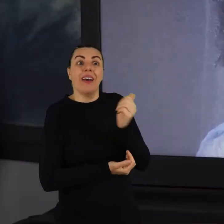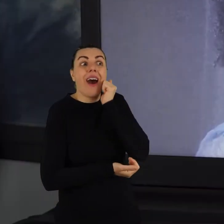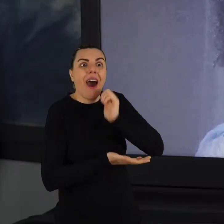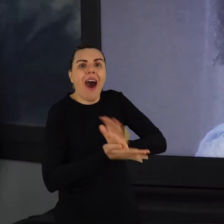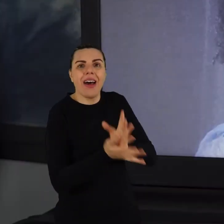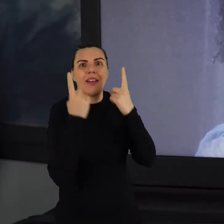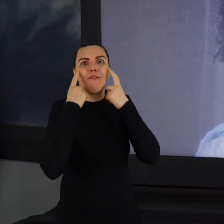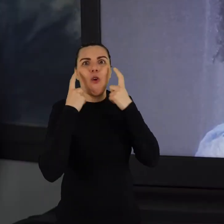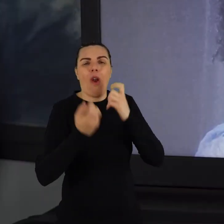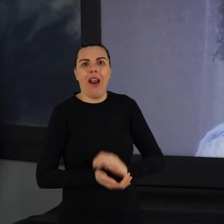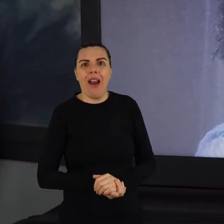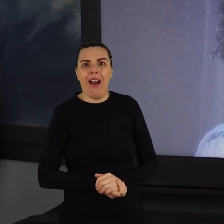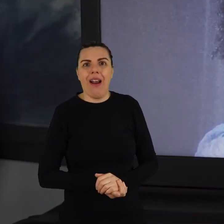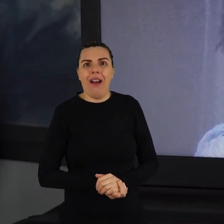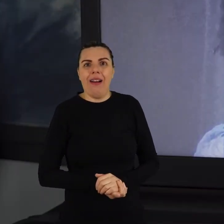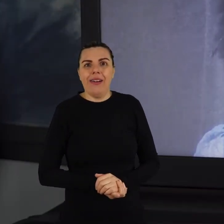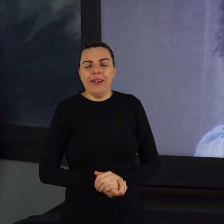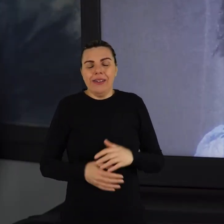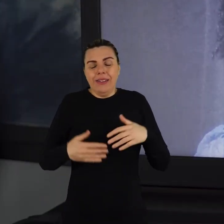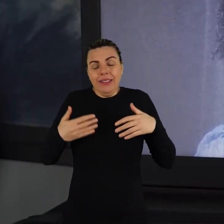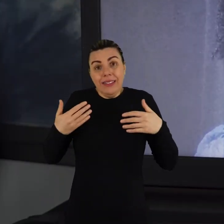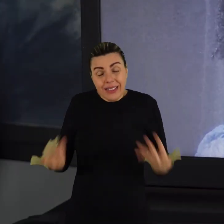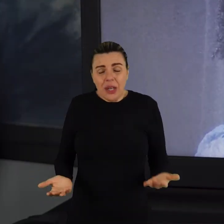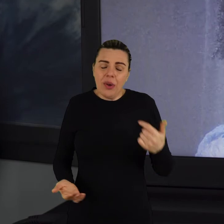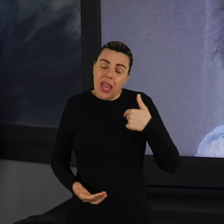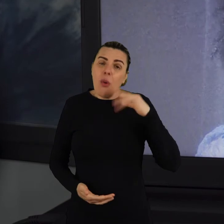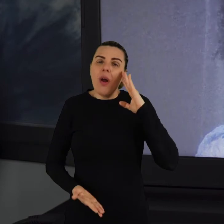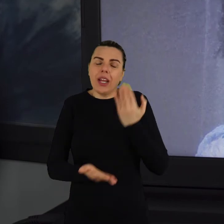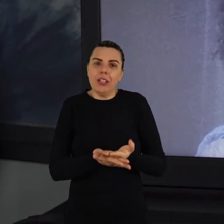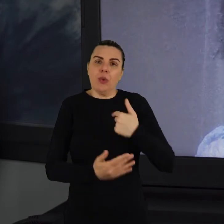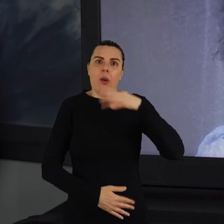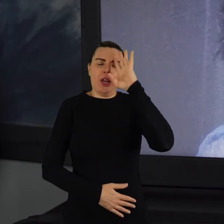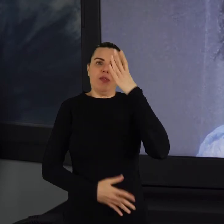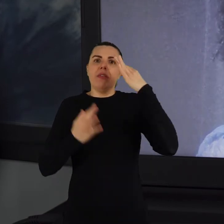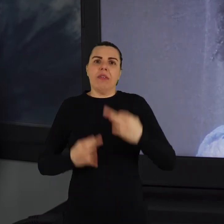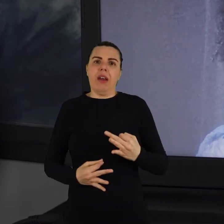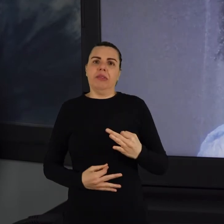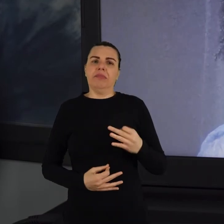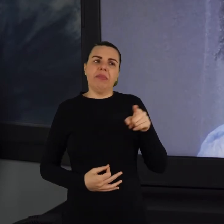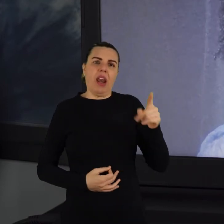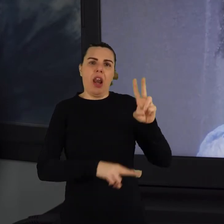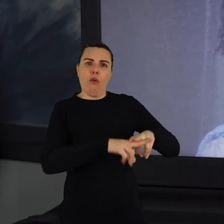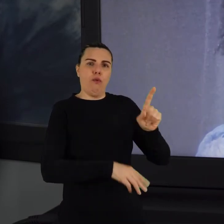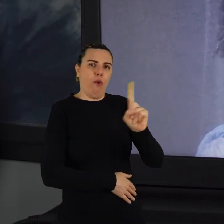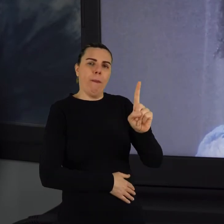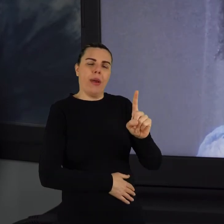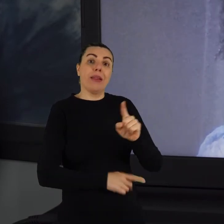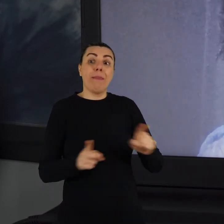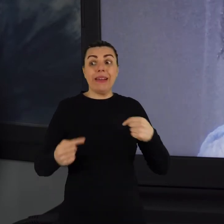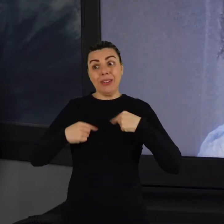racial. Então, eu acho que eu fiz a decisão certa. Eu não mandei o Jota para a prisão. Mas